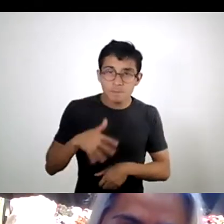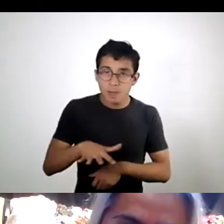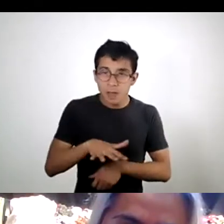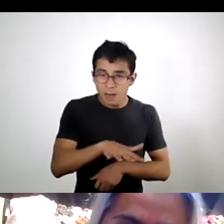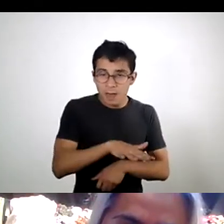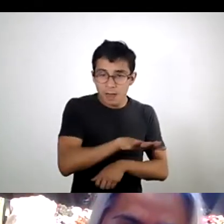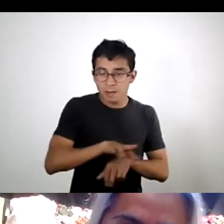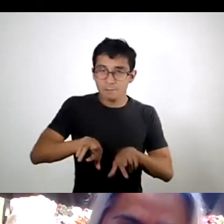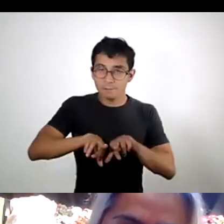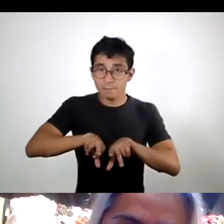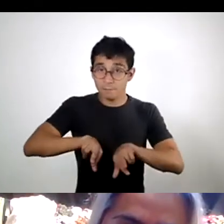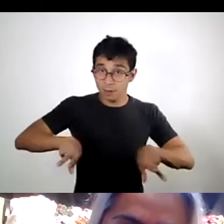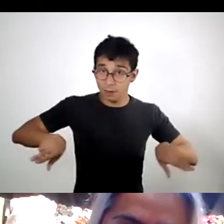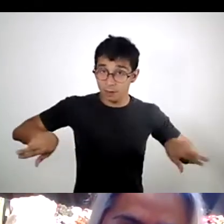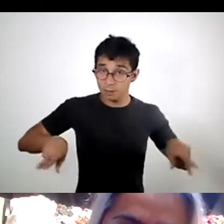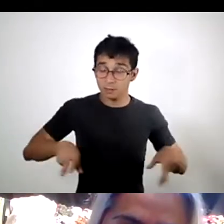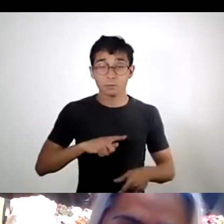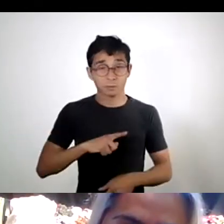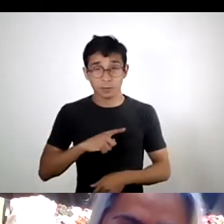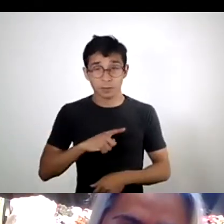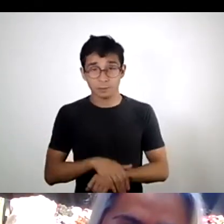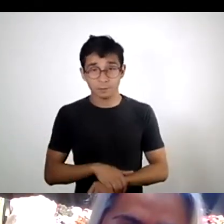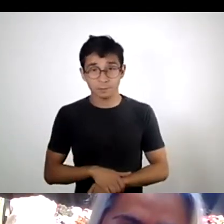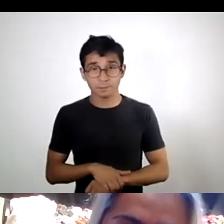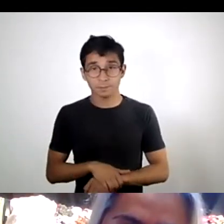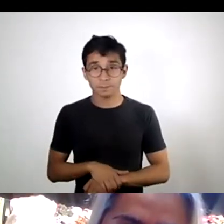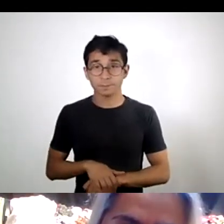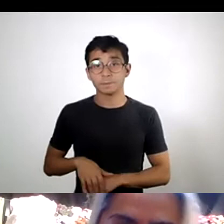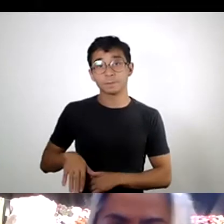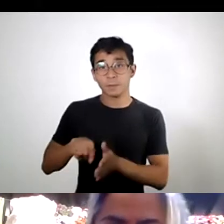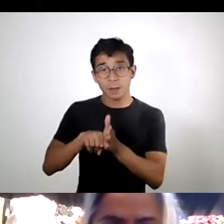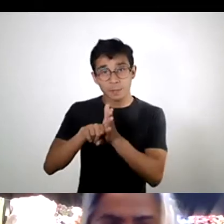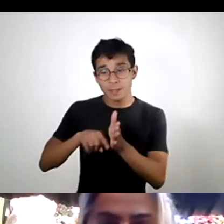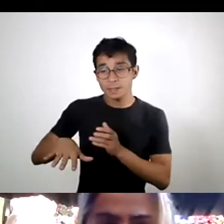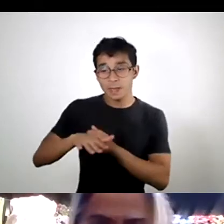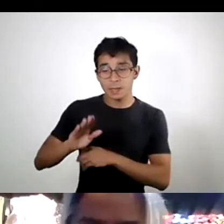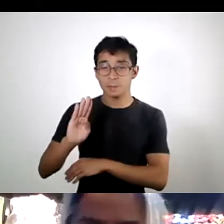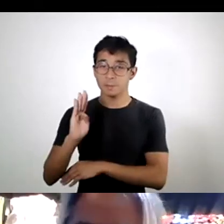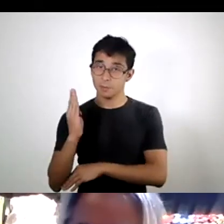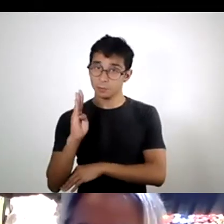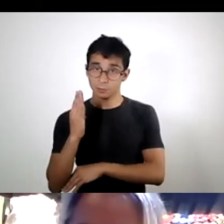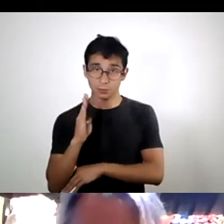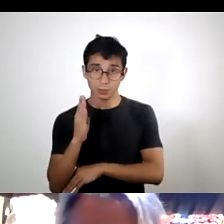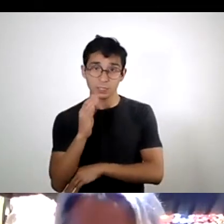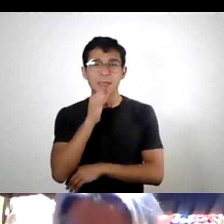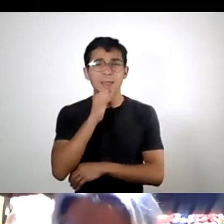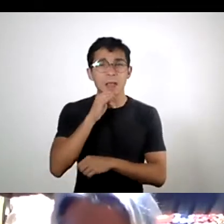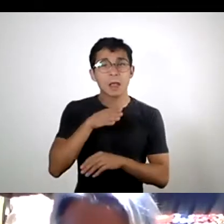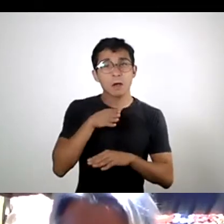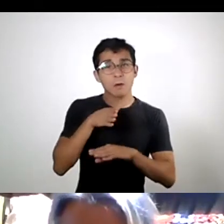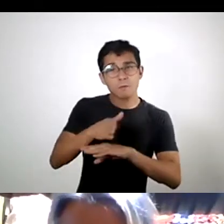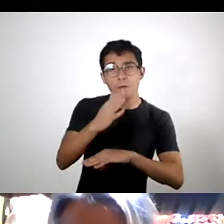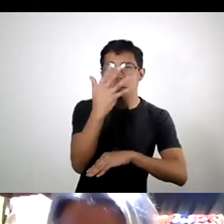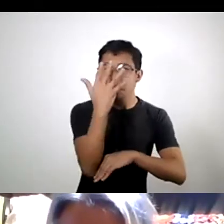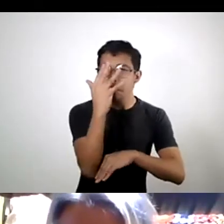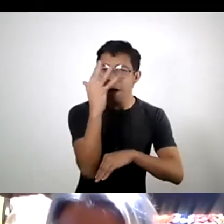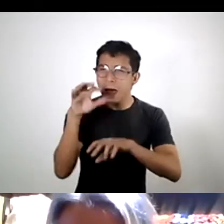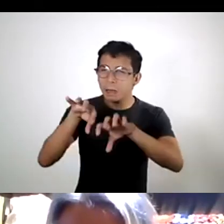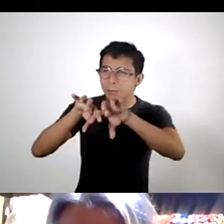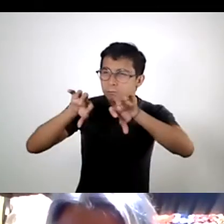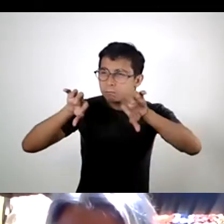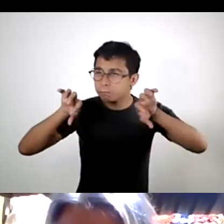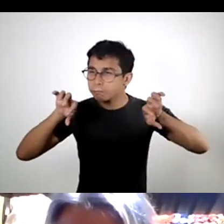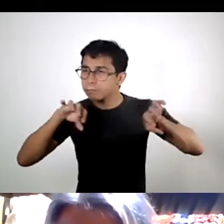conhecimento, né? A gente tem o laboratório da biologia, eu posso ir lá dentro da mata, eu posso ver a flora, eu posso